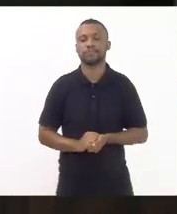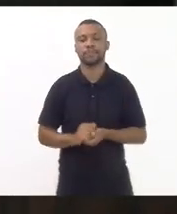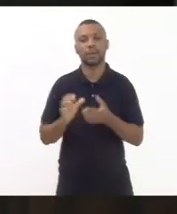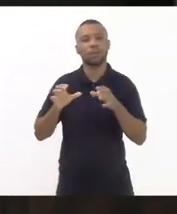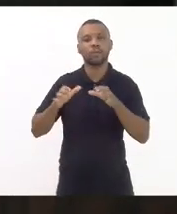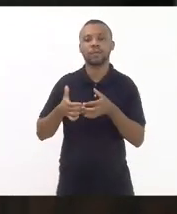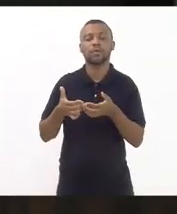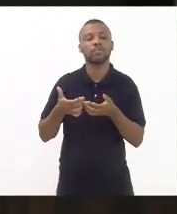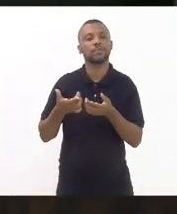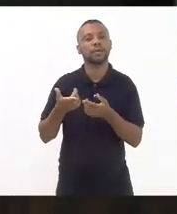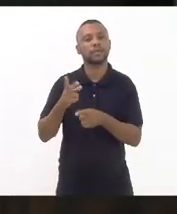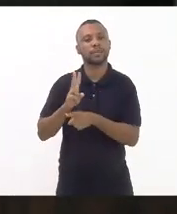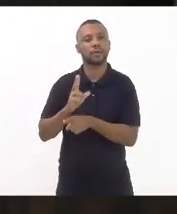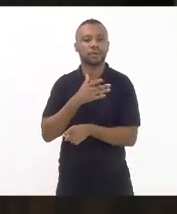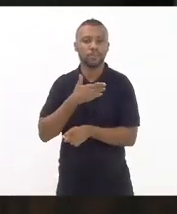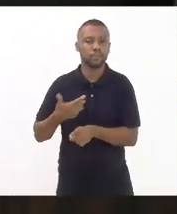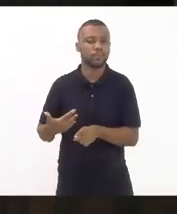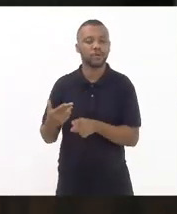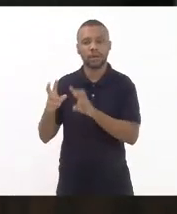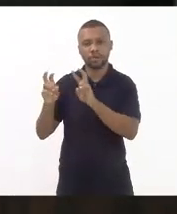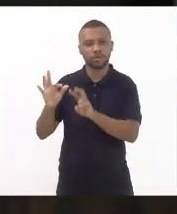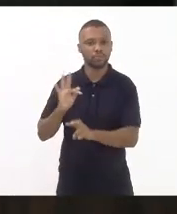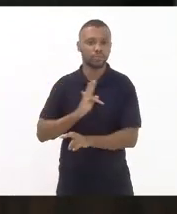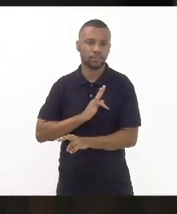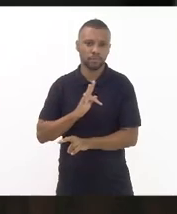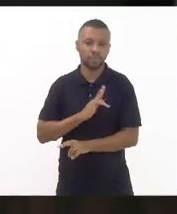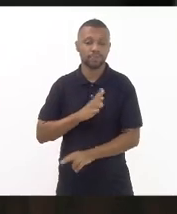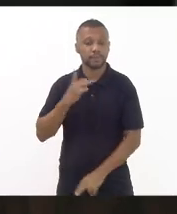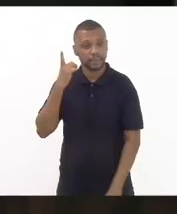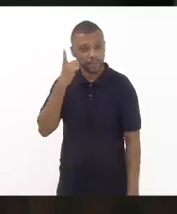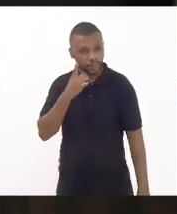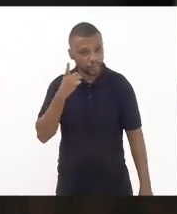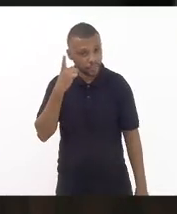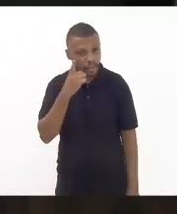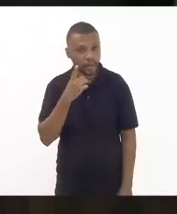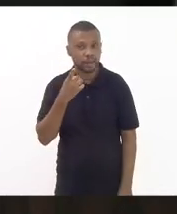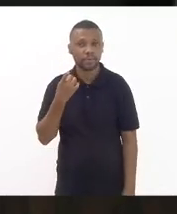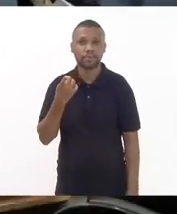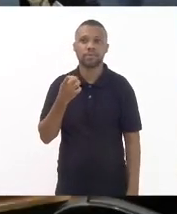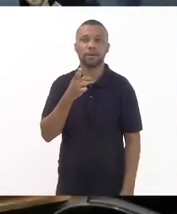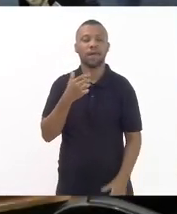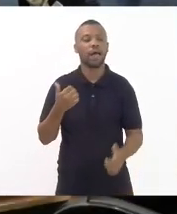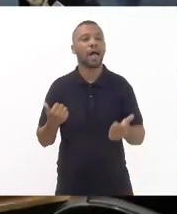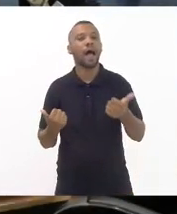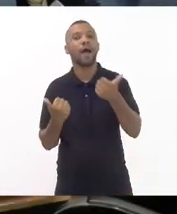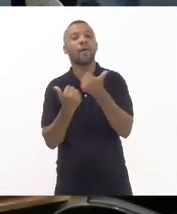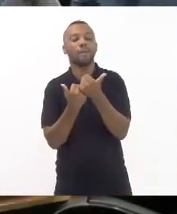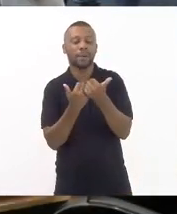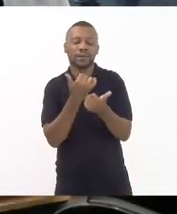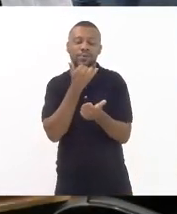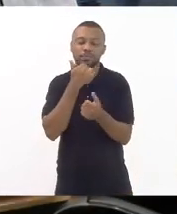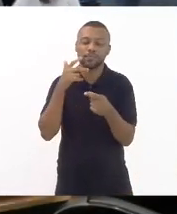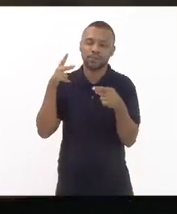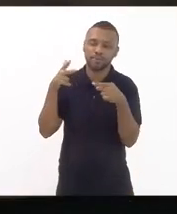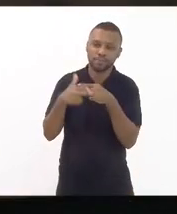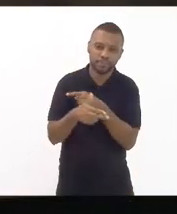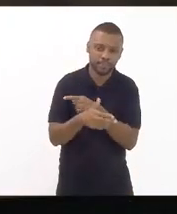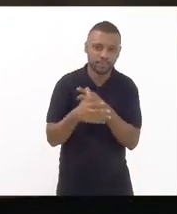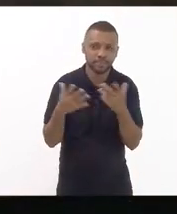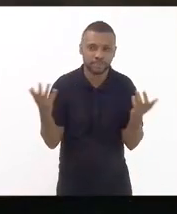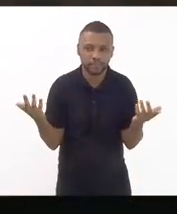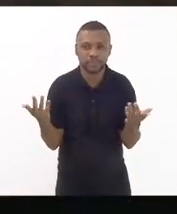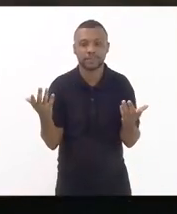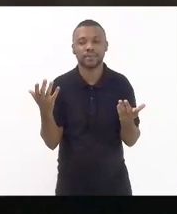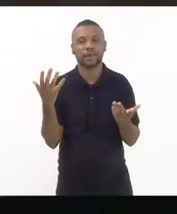Polícia, deputado, ator... Acompanha a CCJ, presidente, eu te interrompi logo.